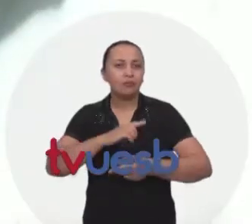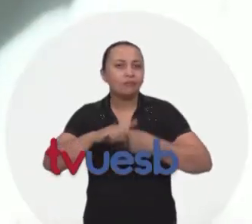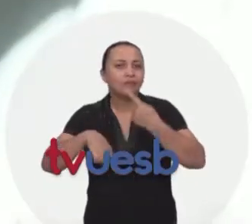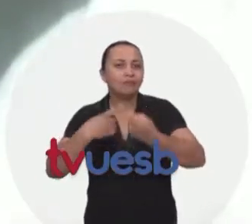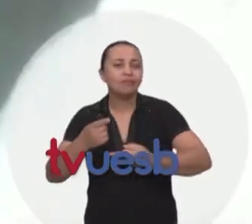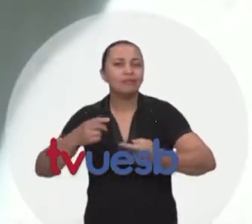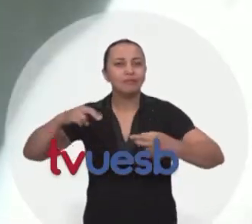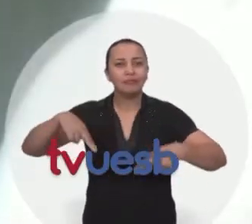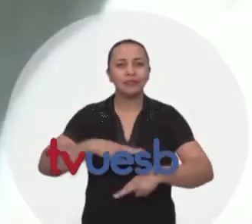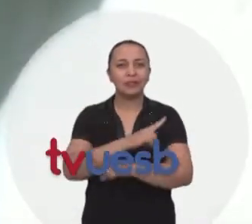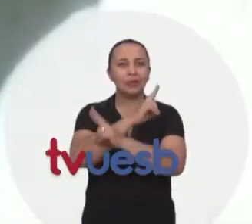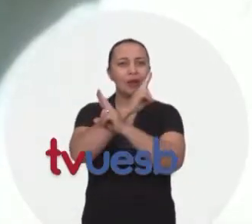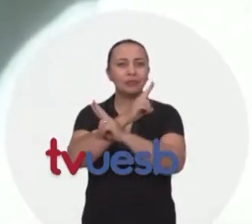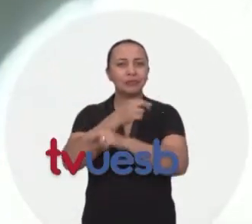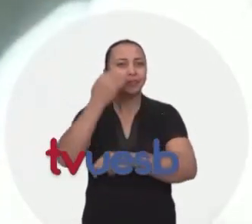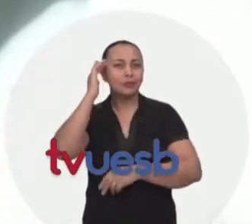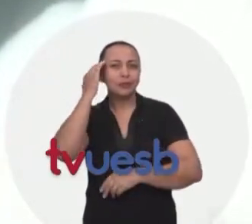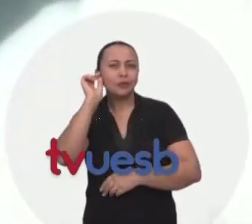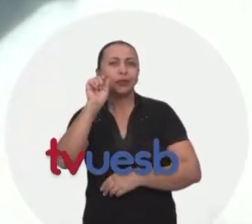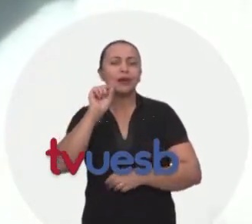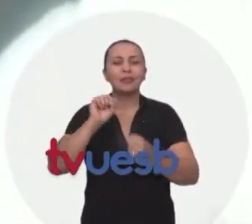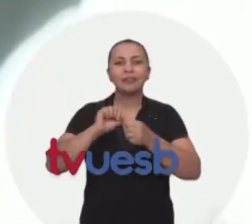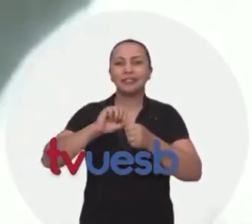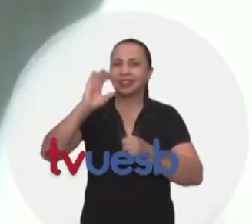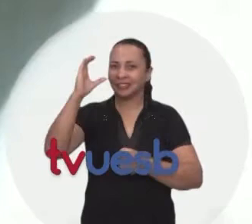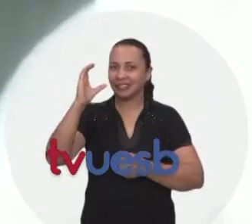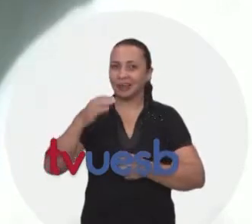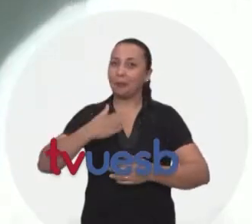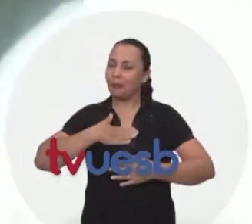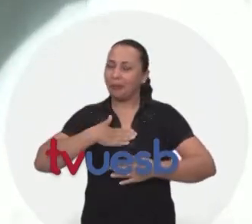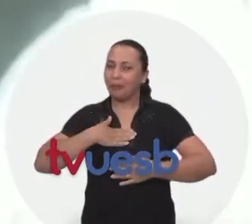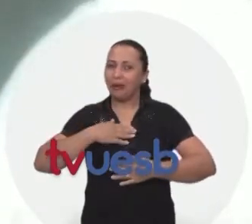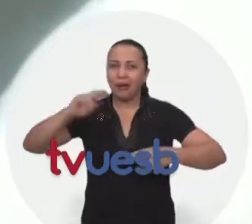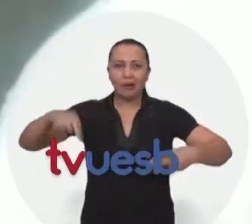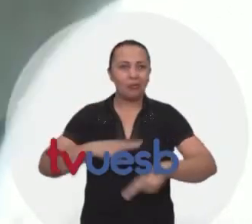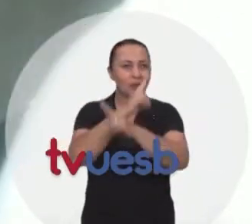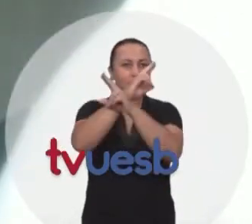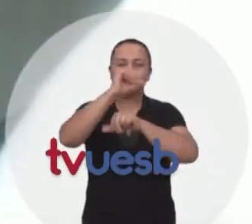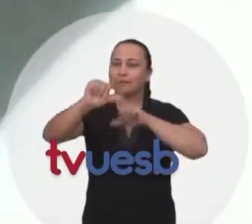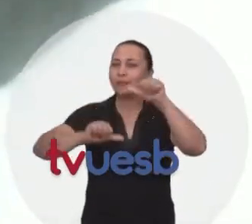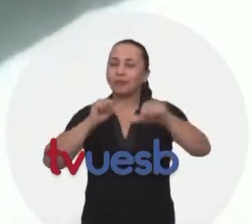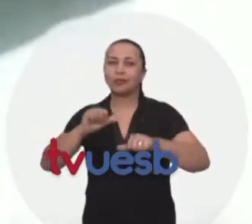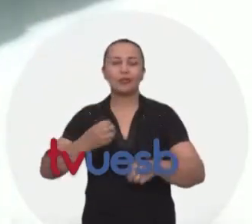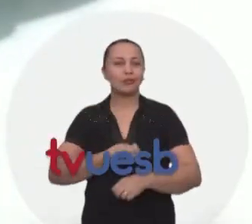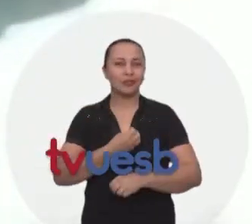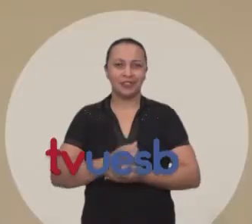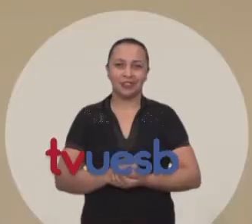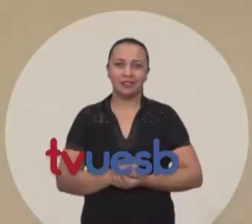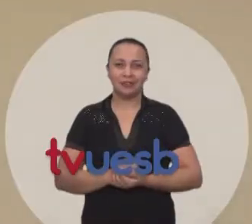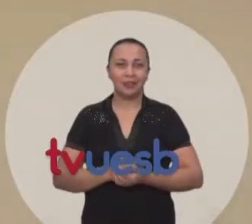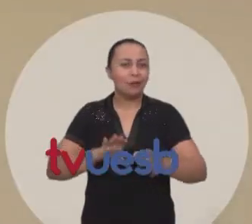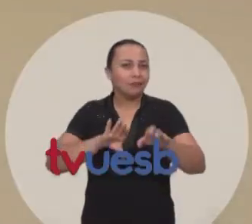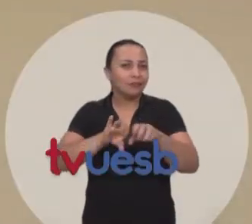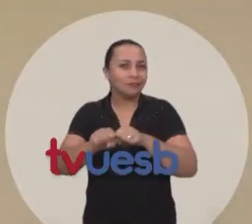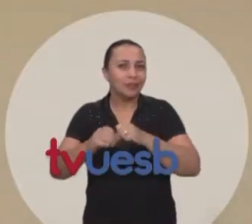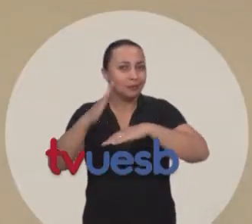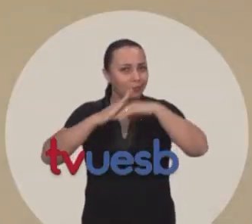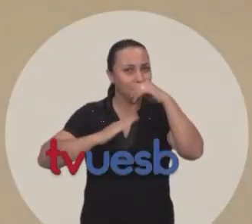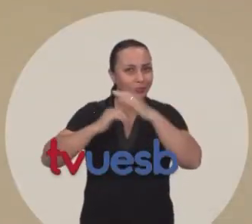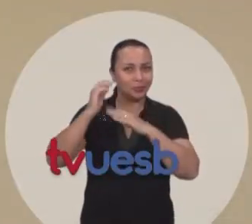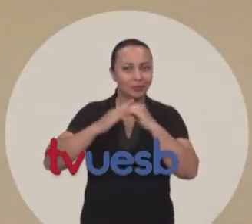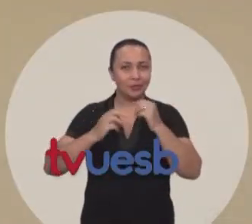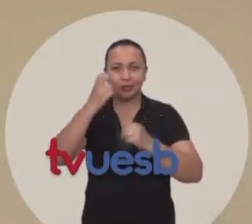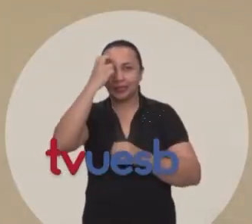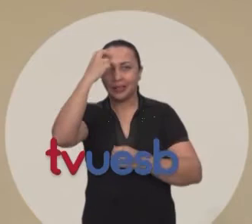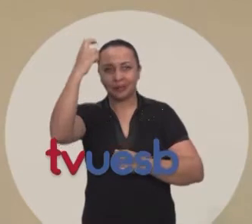A partir da UESB que eu entendi o que é fazer ciência. Então, para mim, a UESB foi transformadora. Então, formação